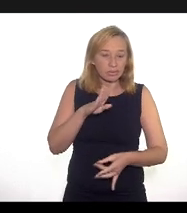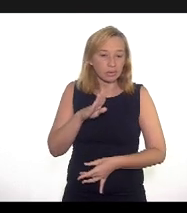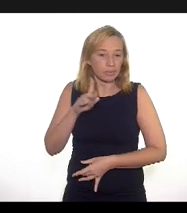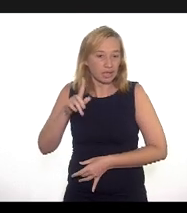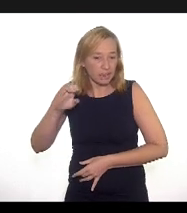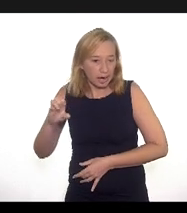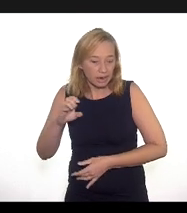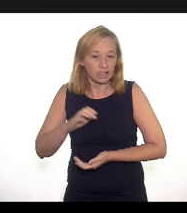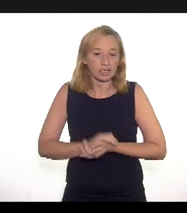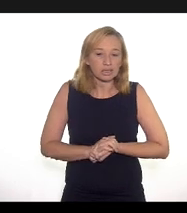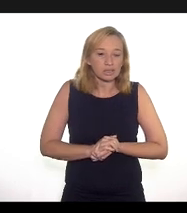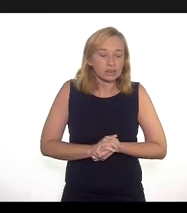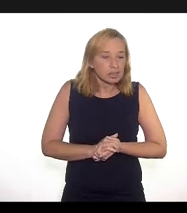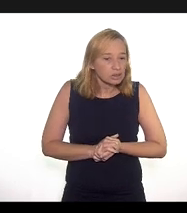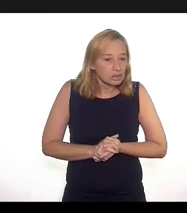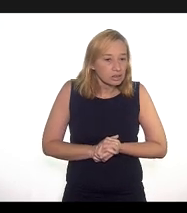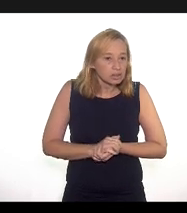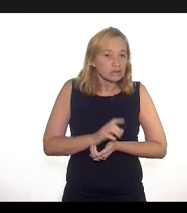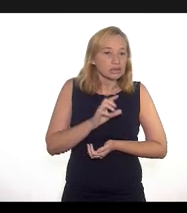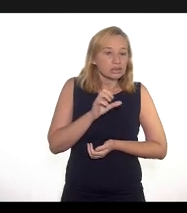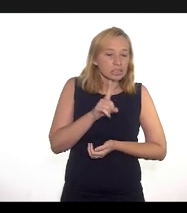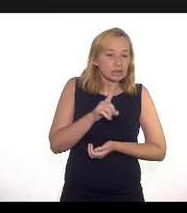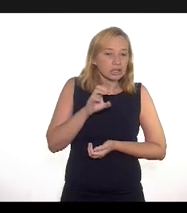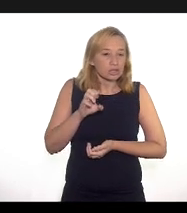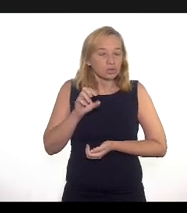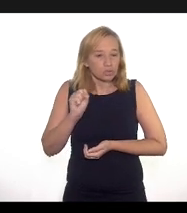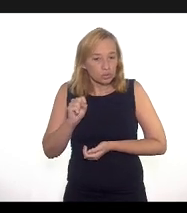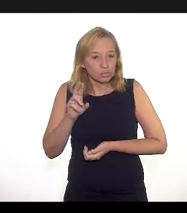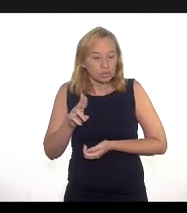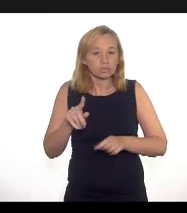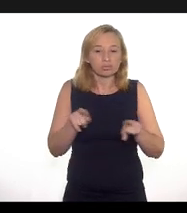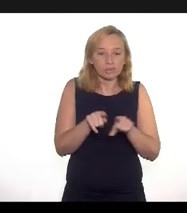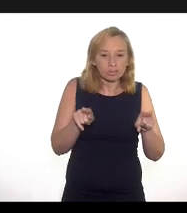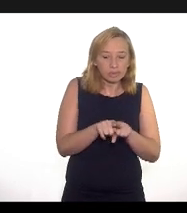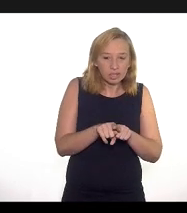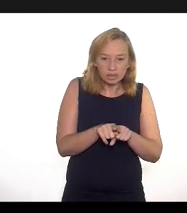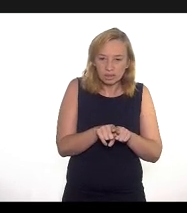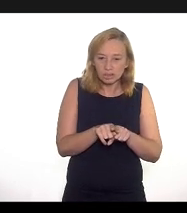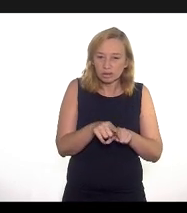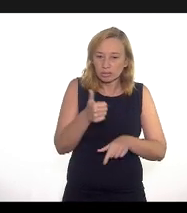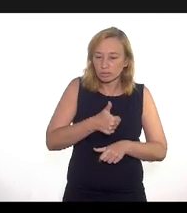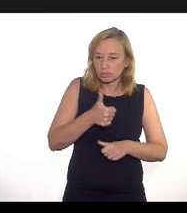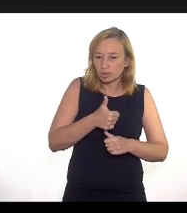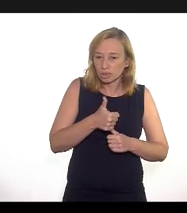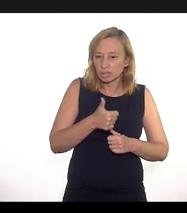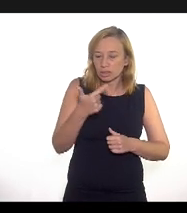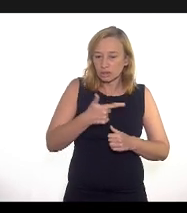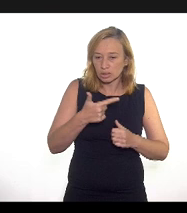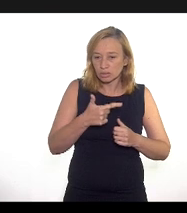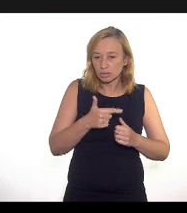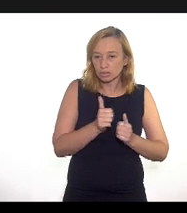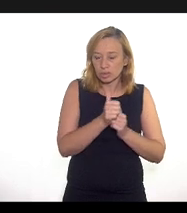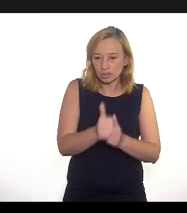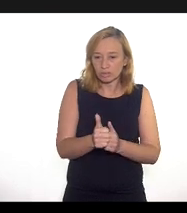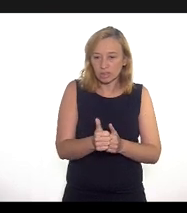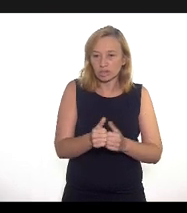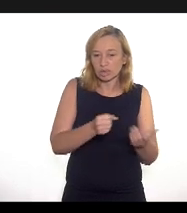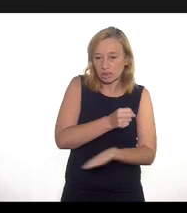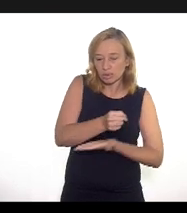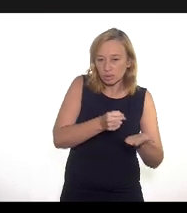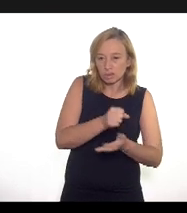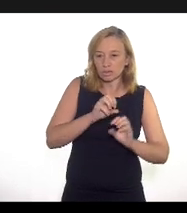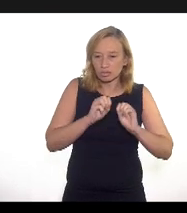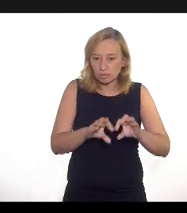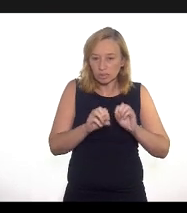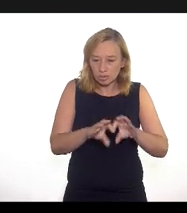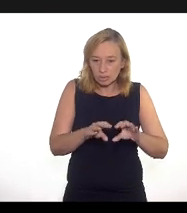porque a DESUP também tem o ISERJ e o ISEPAN, que tem os segmentos, né, da educação básica e